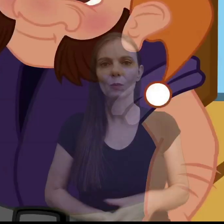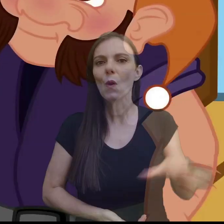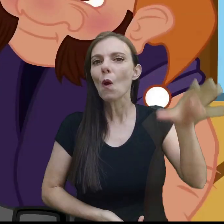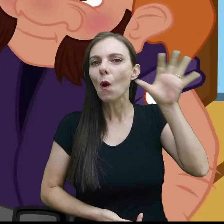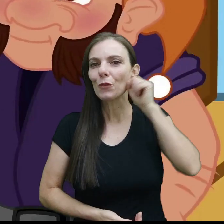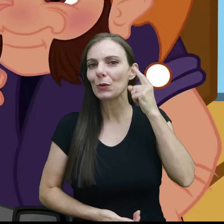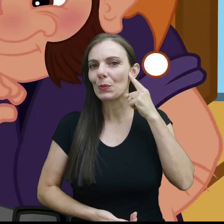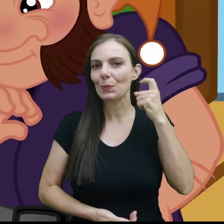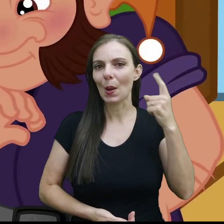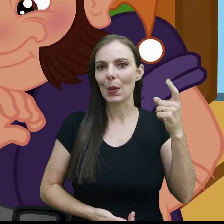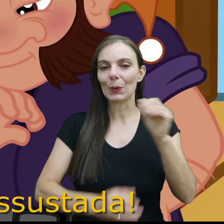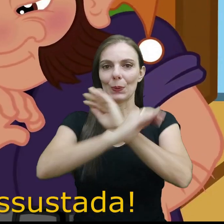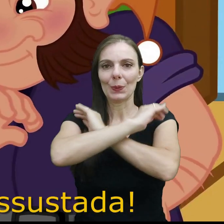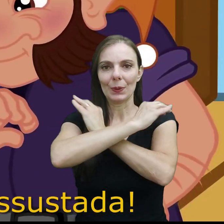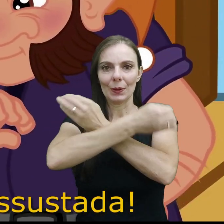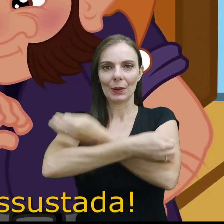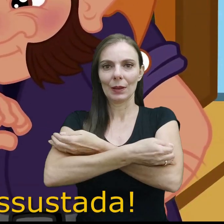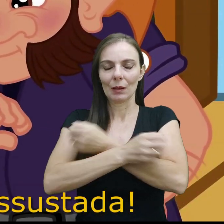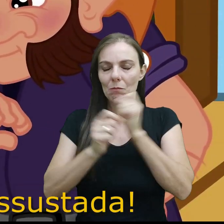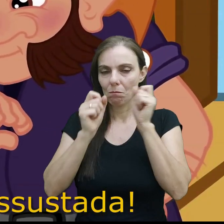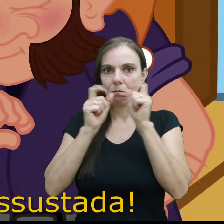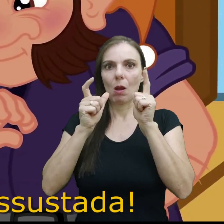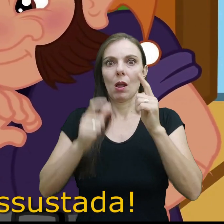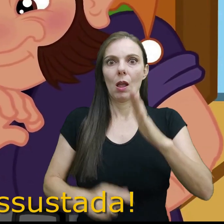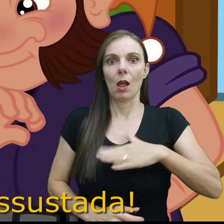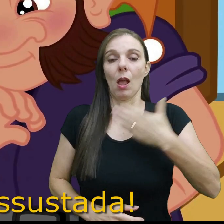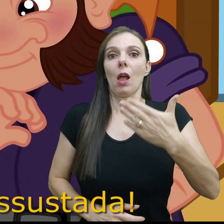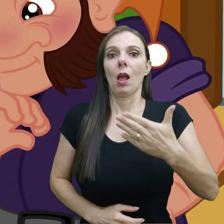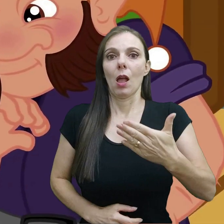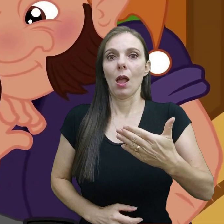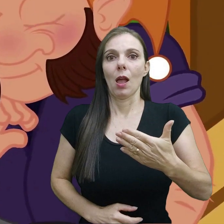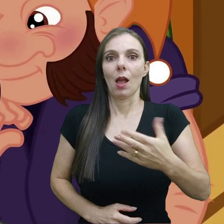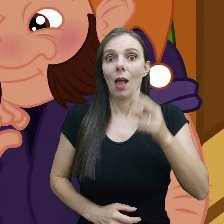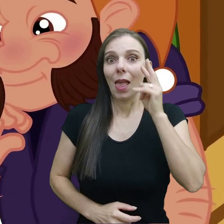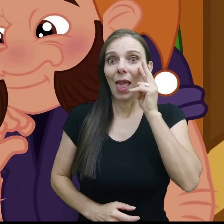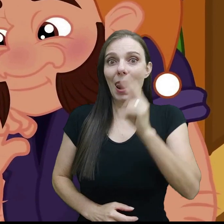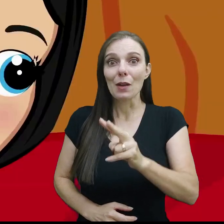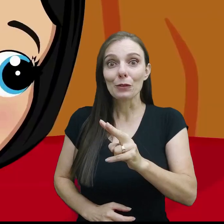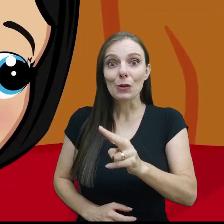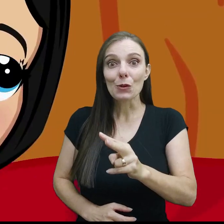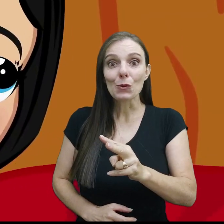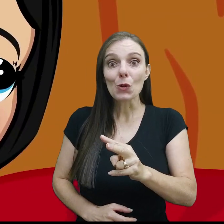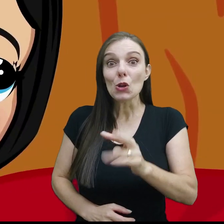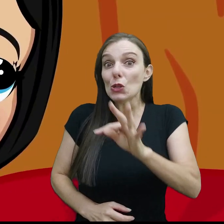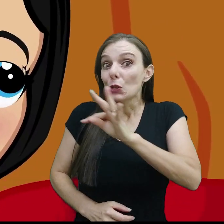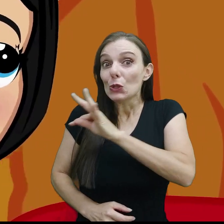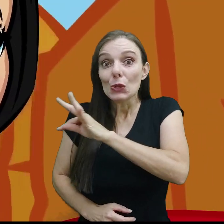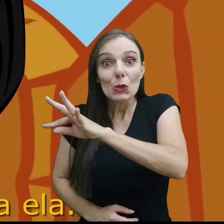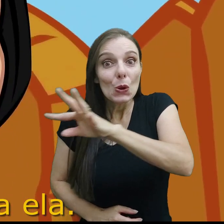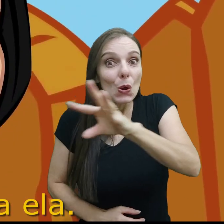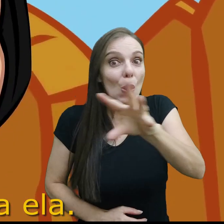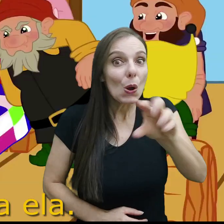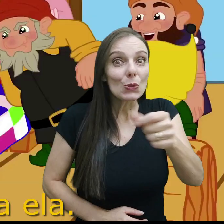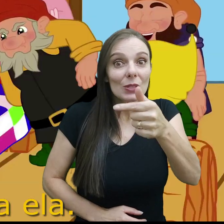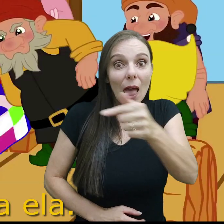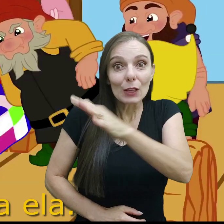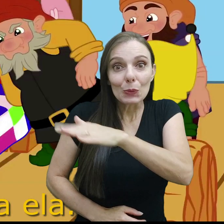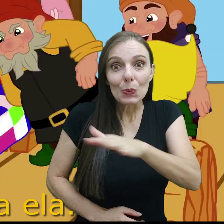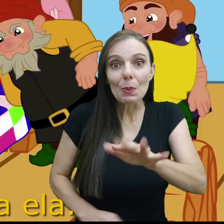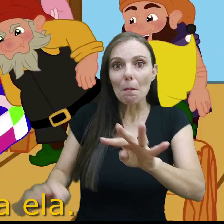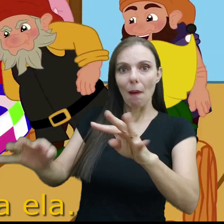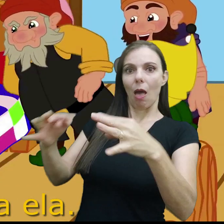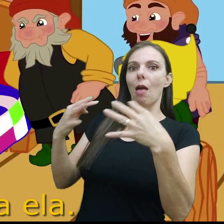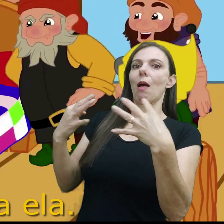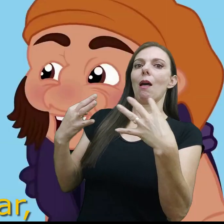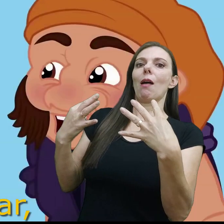Ouvindo o barulho, Branca de Neve acordou assustada. Ela viu 14 olhos de sete anões olhando